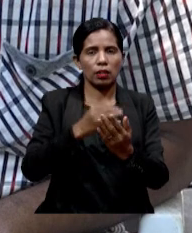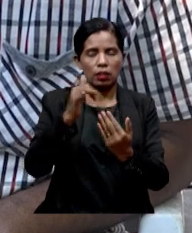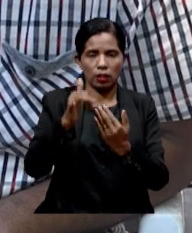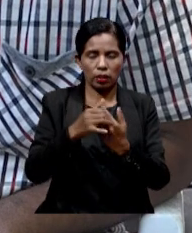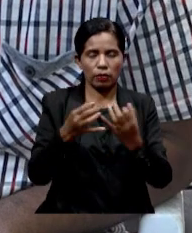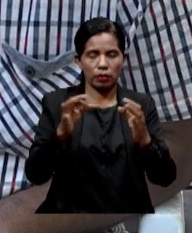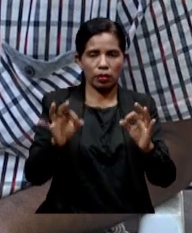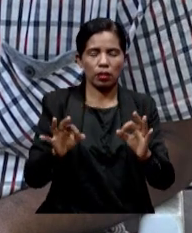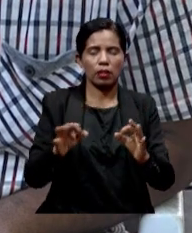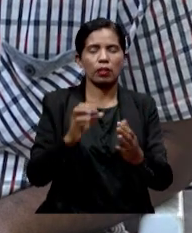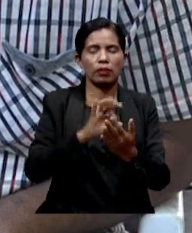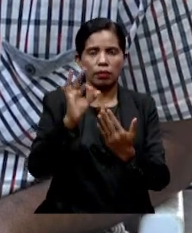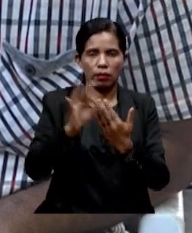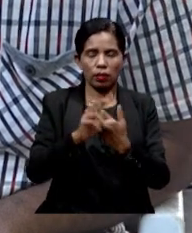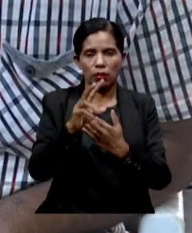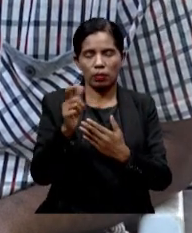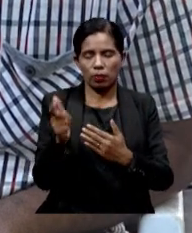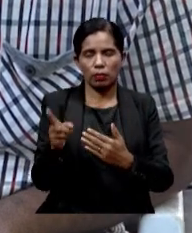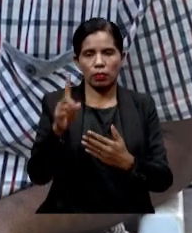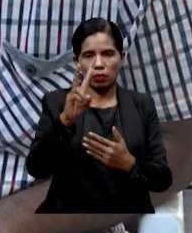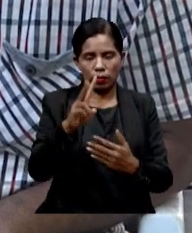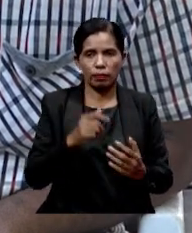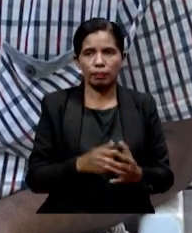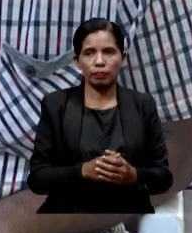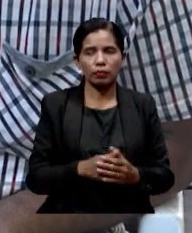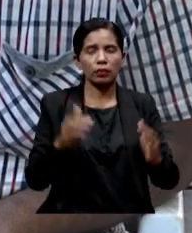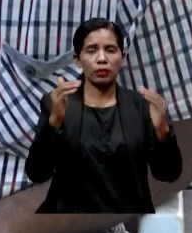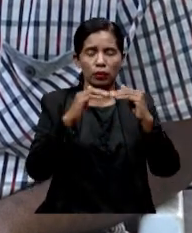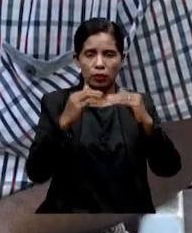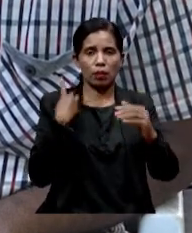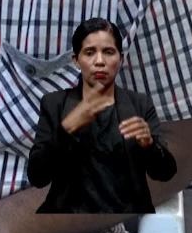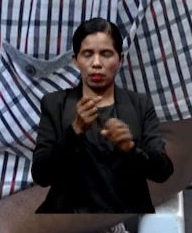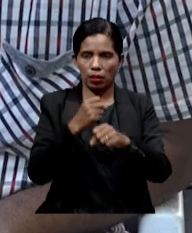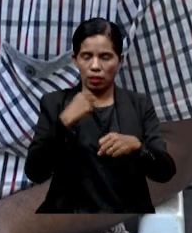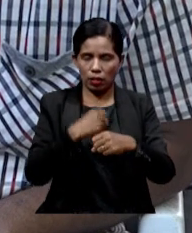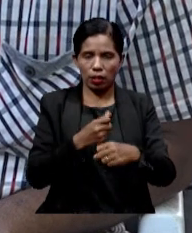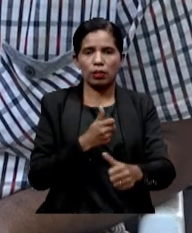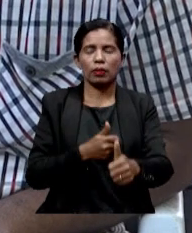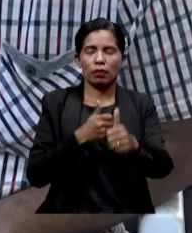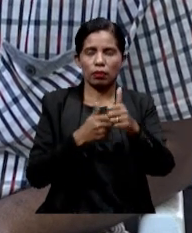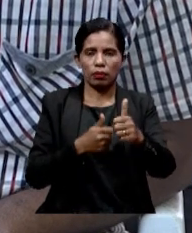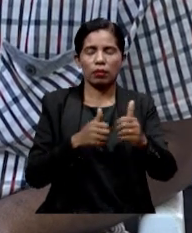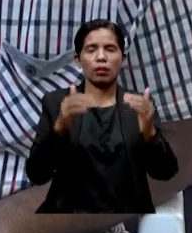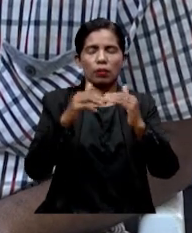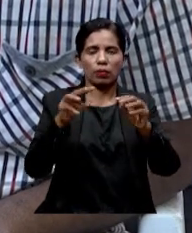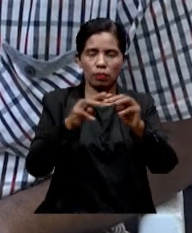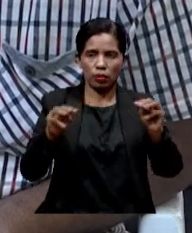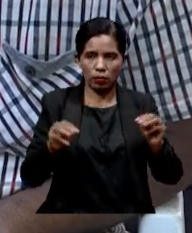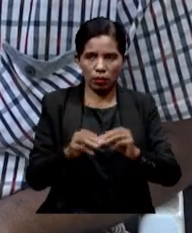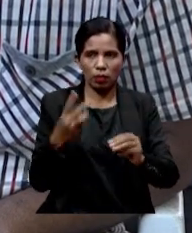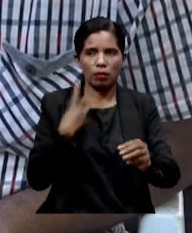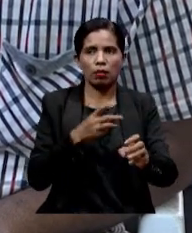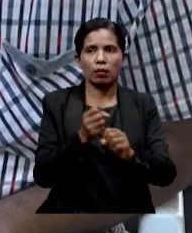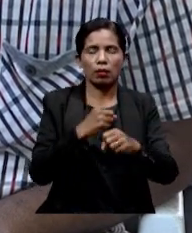de 2022. Kata kongres itu kami realisasi ini, basiamos ba konferensi municipal nebe kami realisasi itu